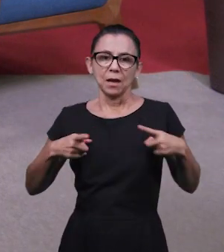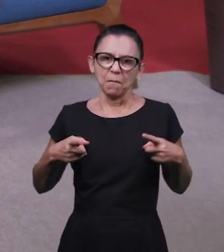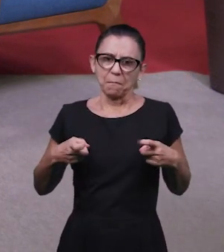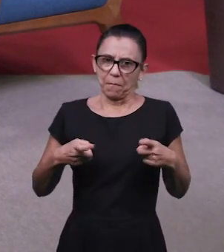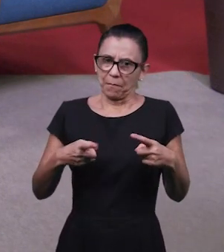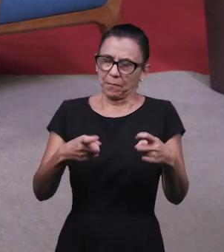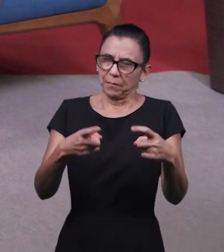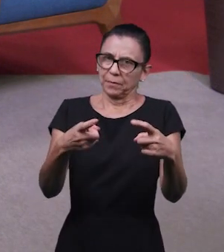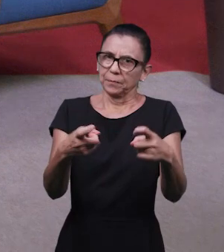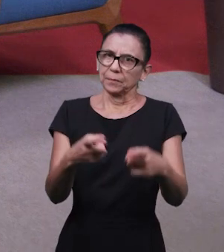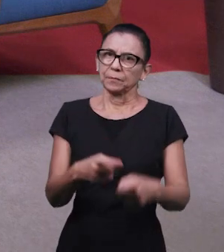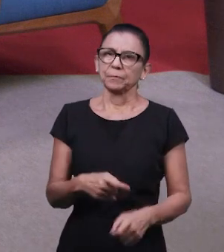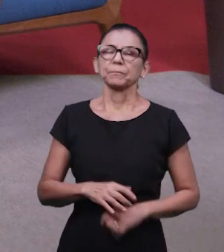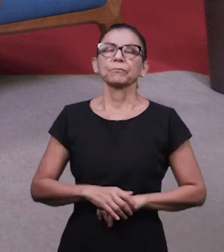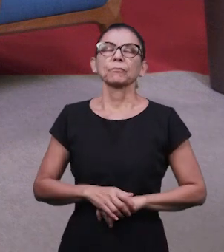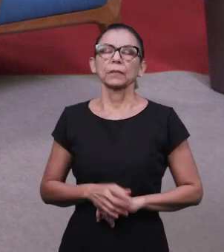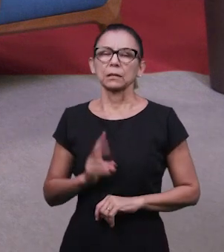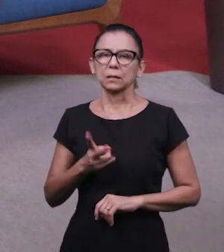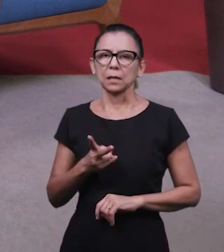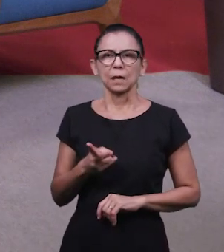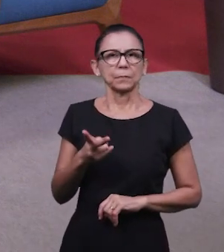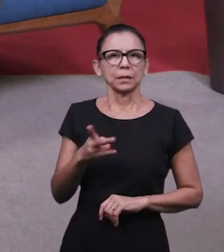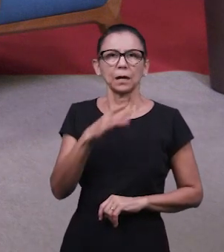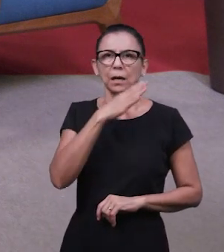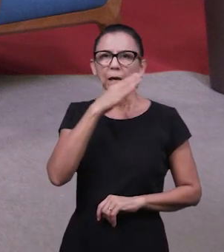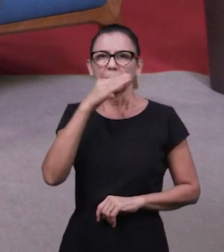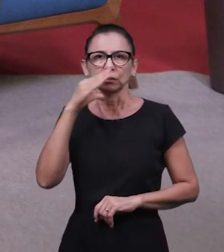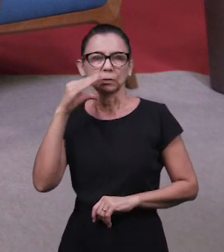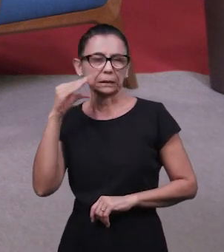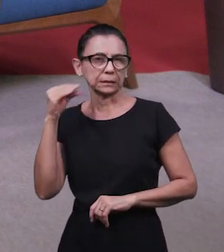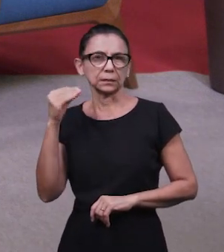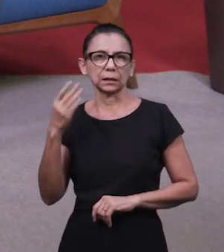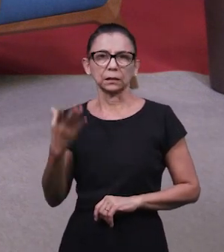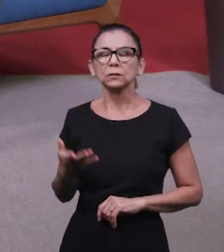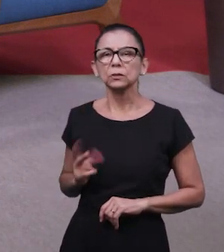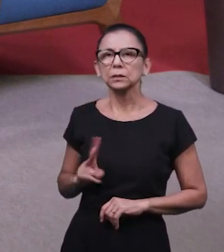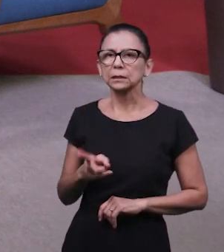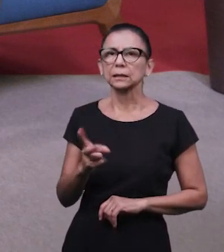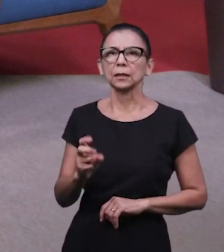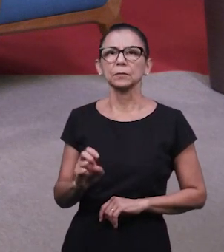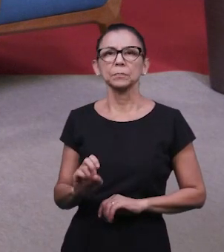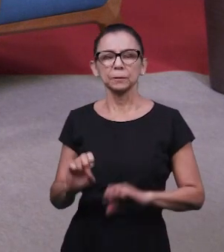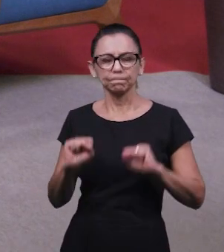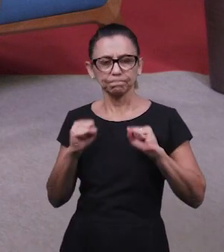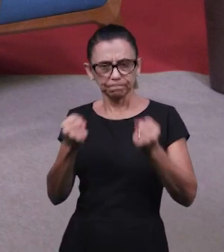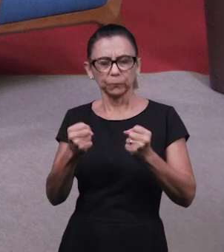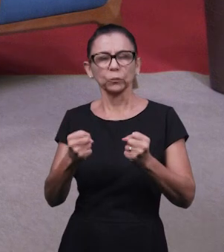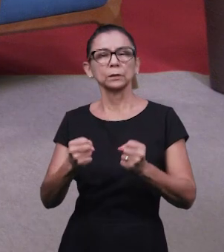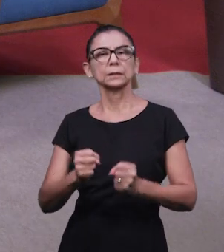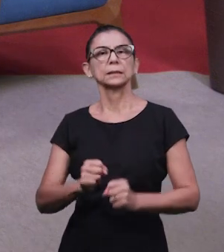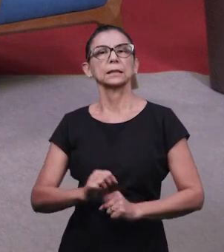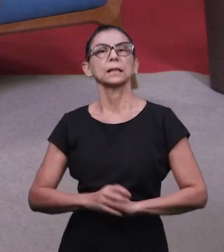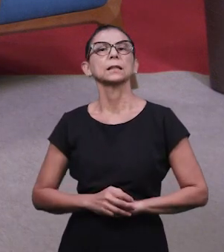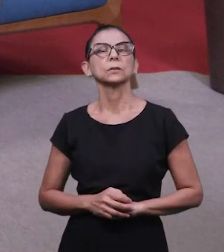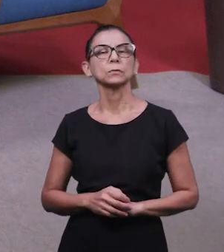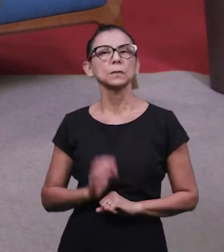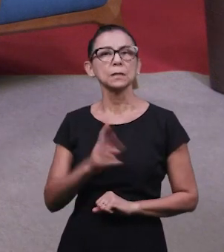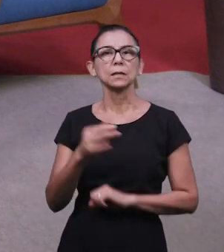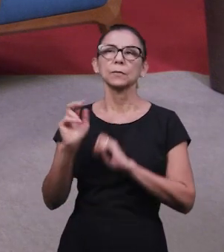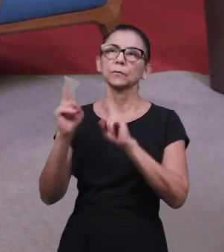estrutura, né, ali a conquista do seu reinado, e ele vive essa experiência, Davi foi um